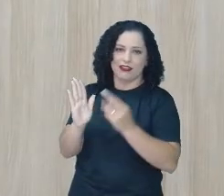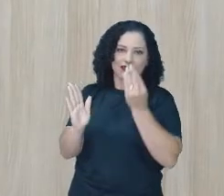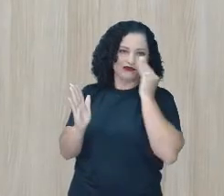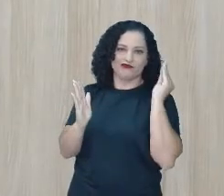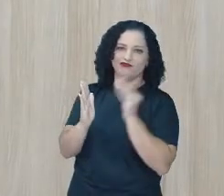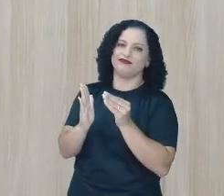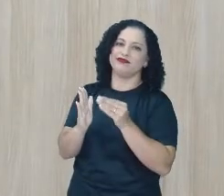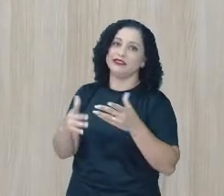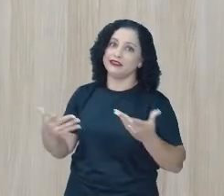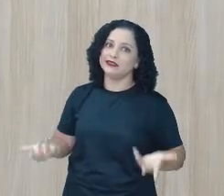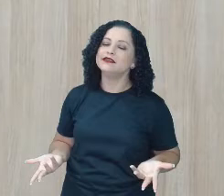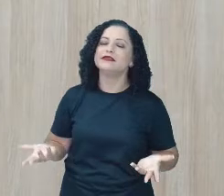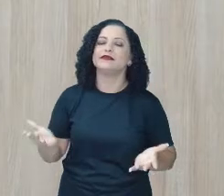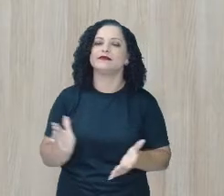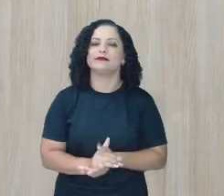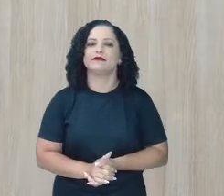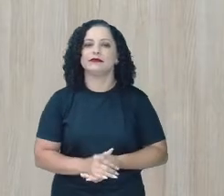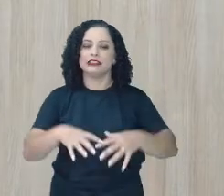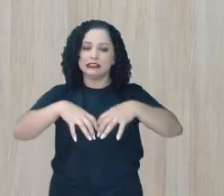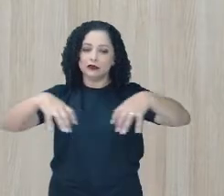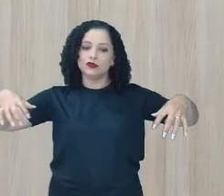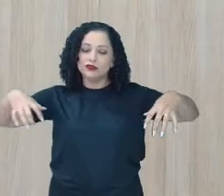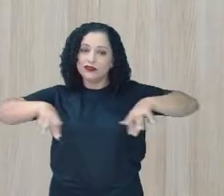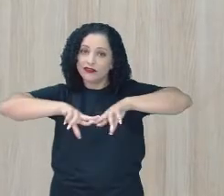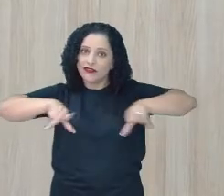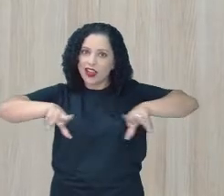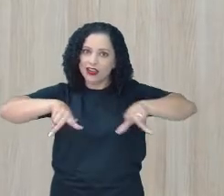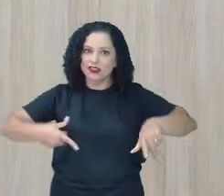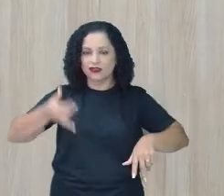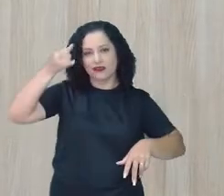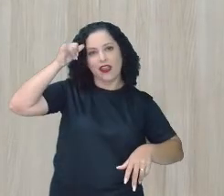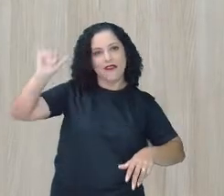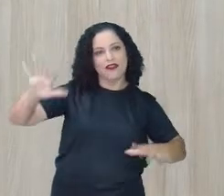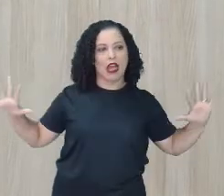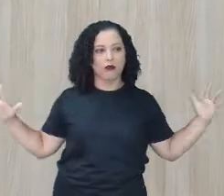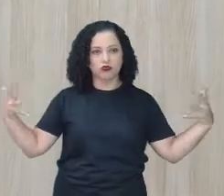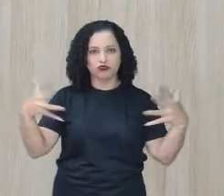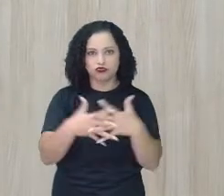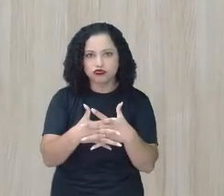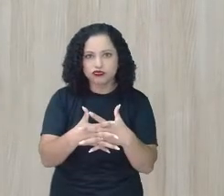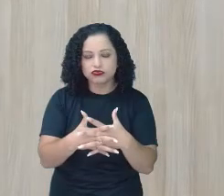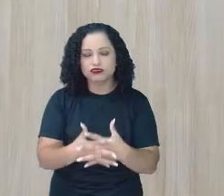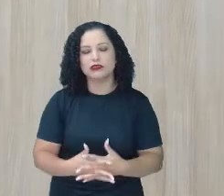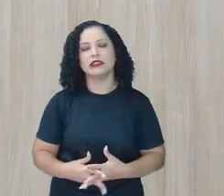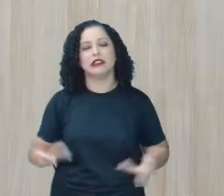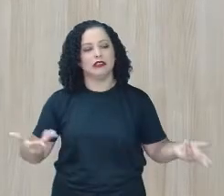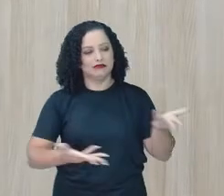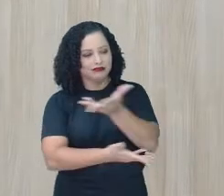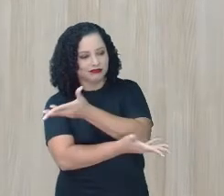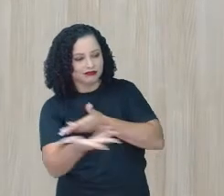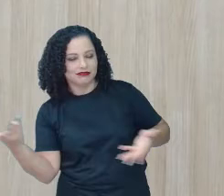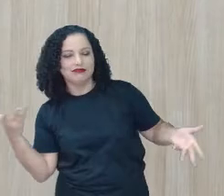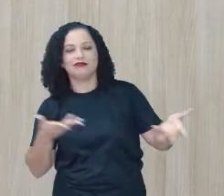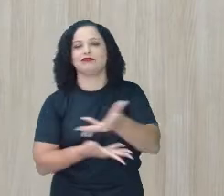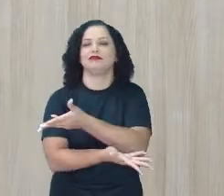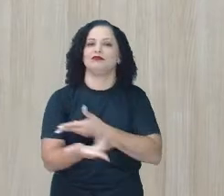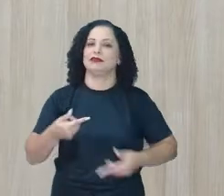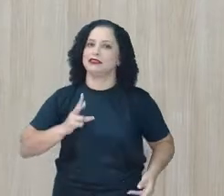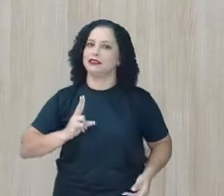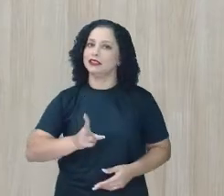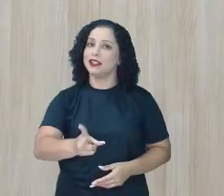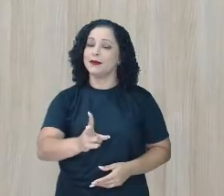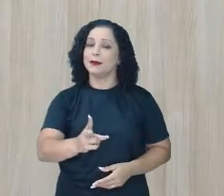proteger essas 2 espécies, né? Para que não haja nenhum conflito e todo mundo consiga viver bem pacificamente, porque